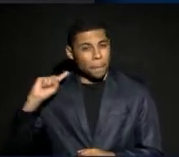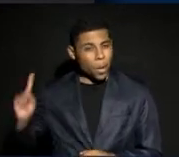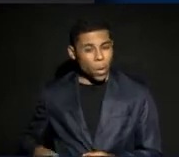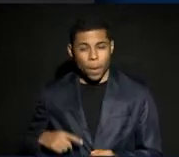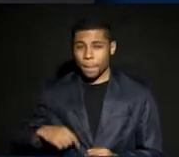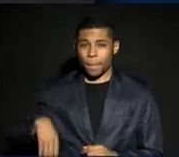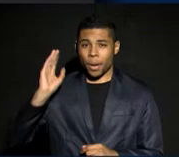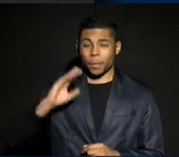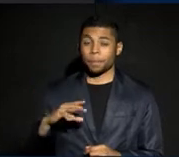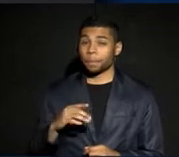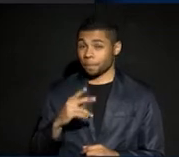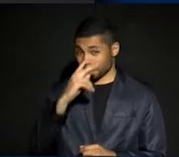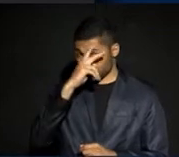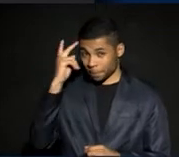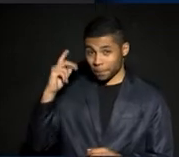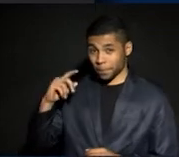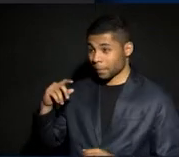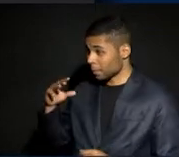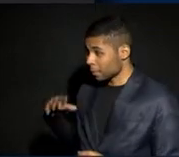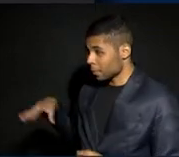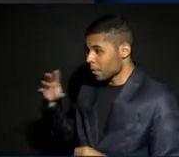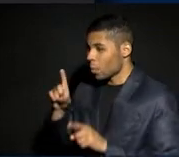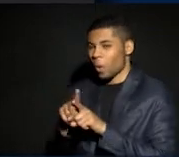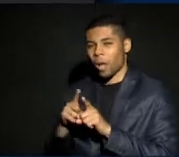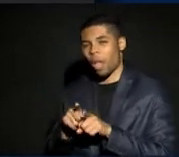mais. E os que estão lá atrás têm que dar dois.